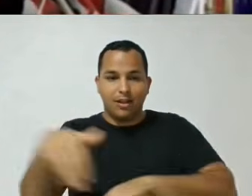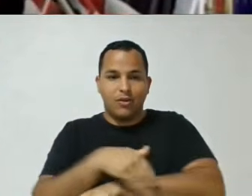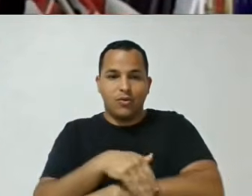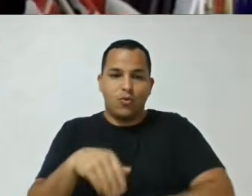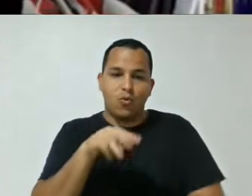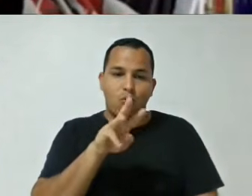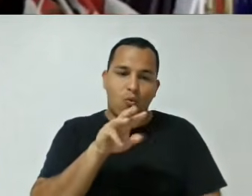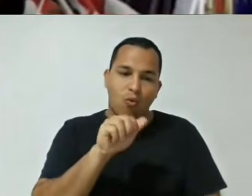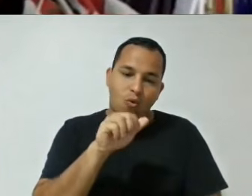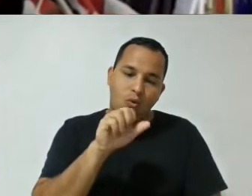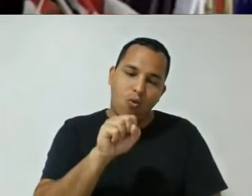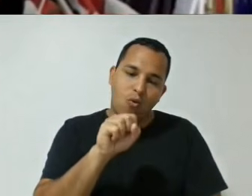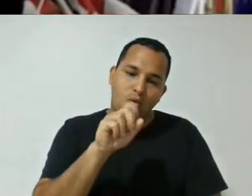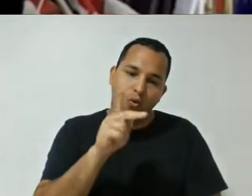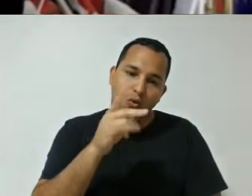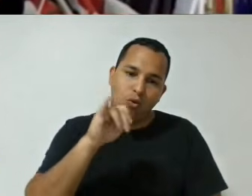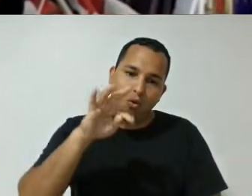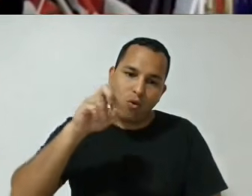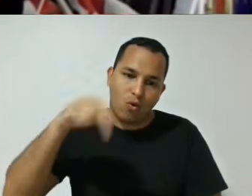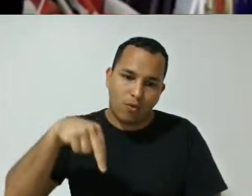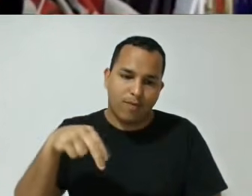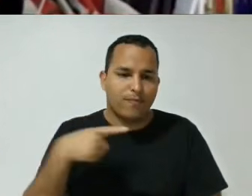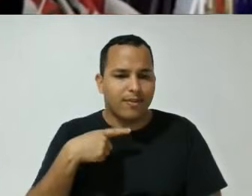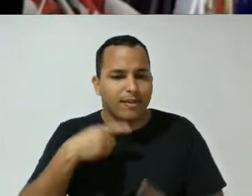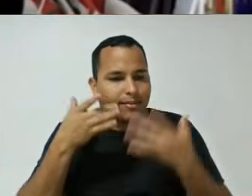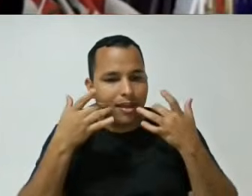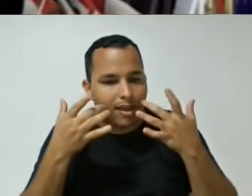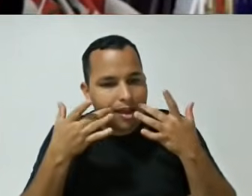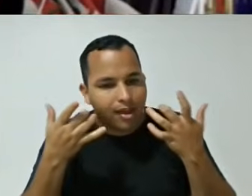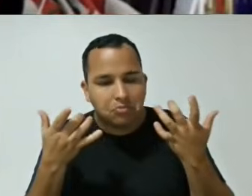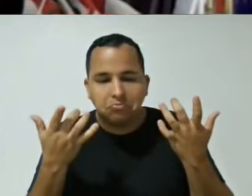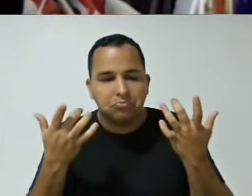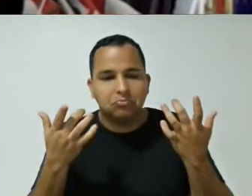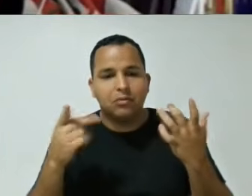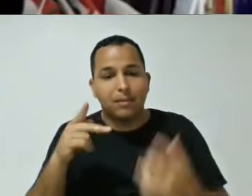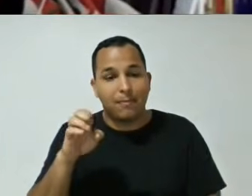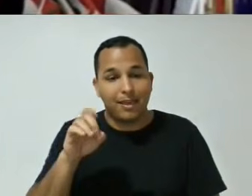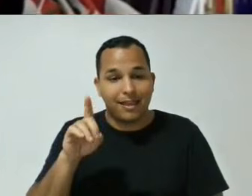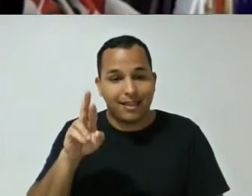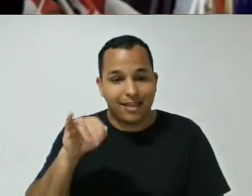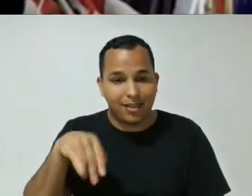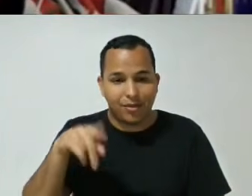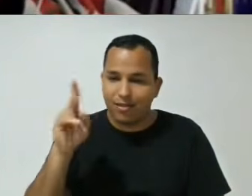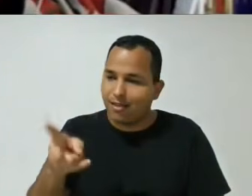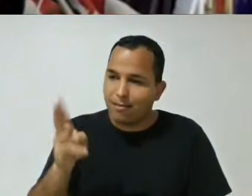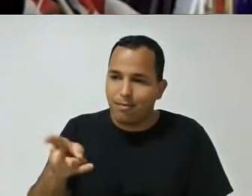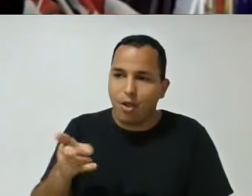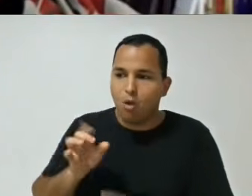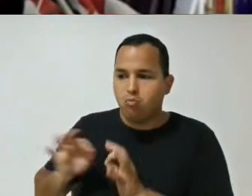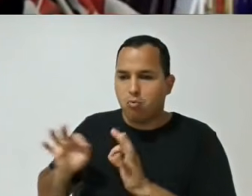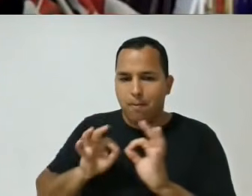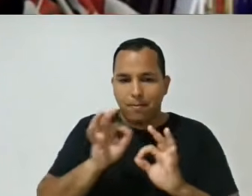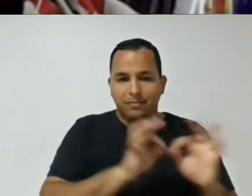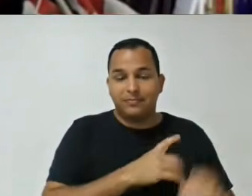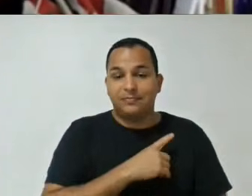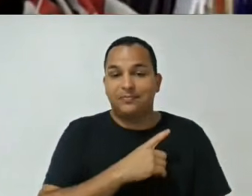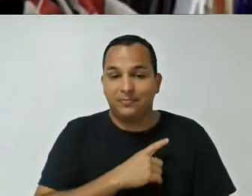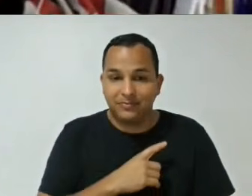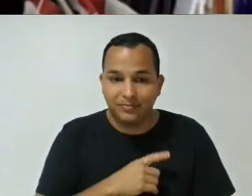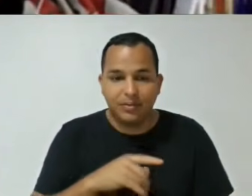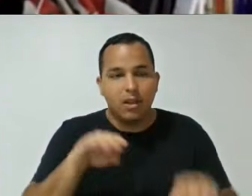né? E aí tinha apresentações de teatro e o Pedrinho sempre articulava essas coisas. Então armava o